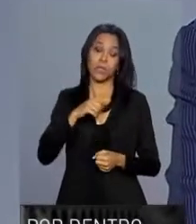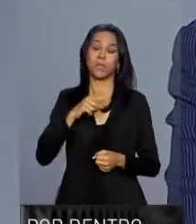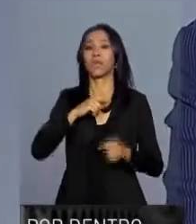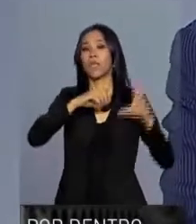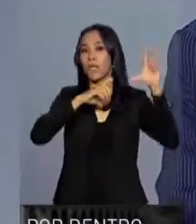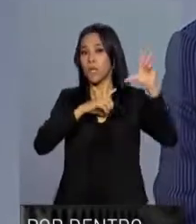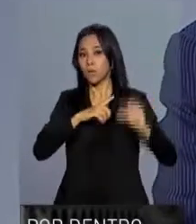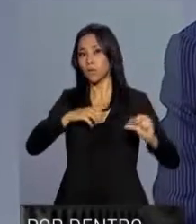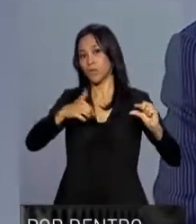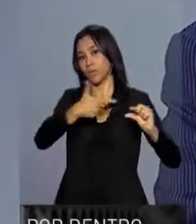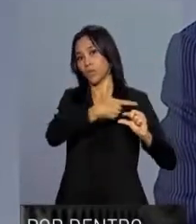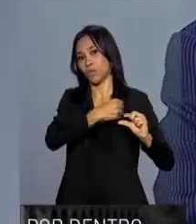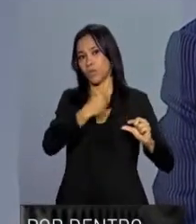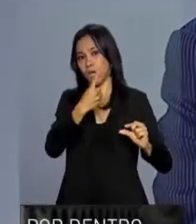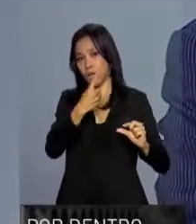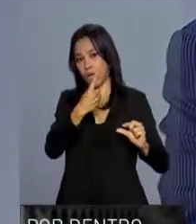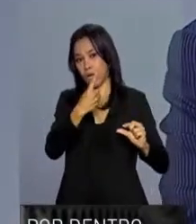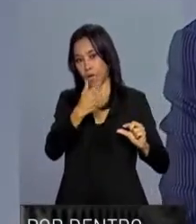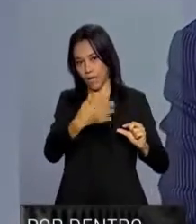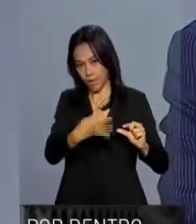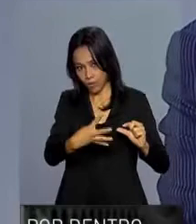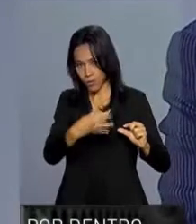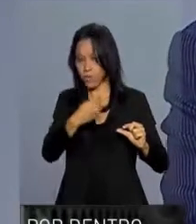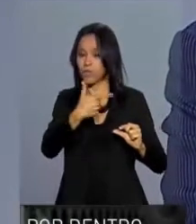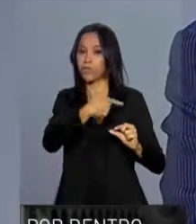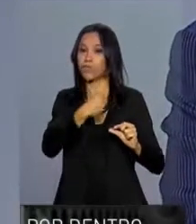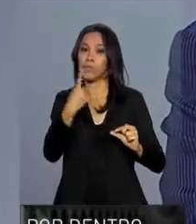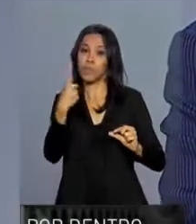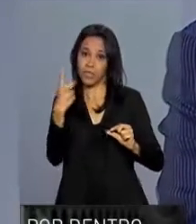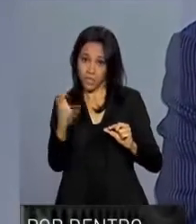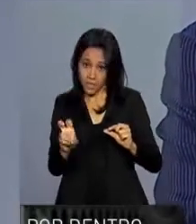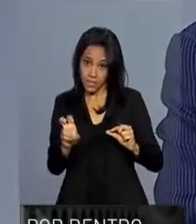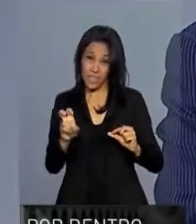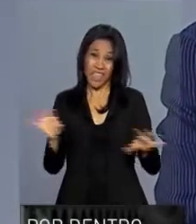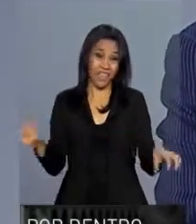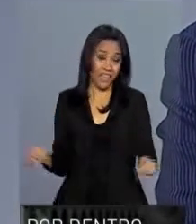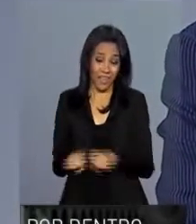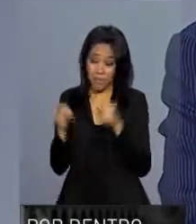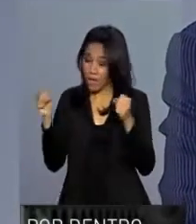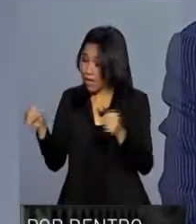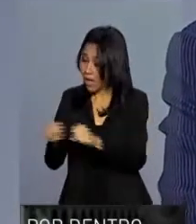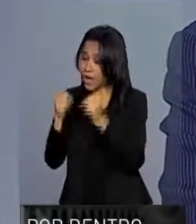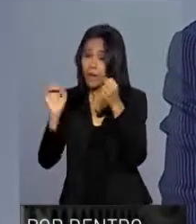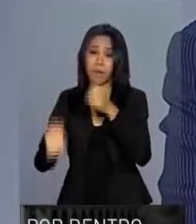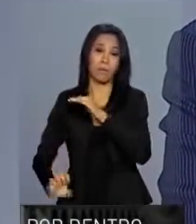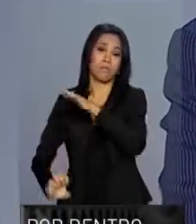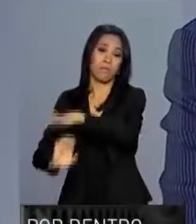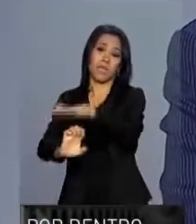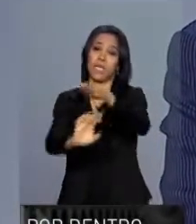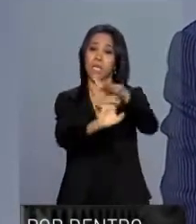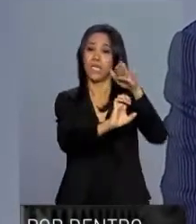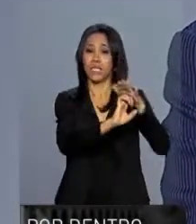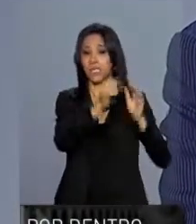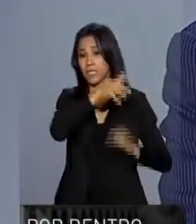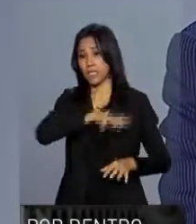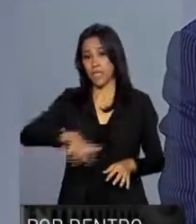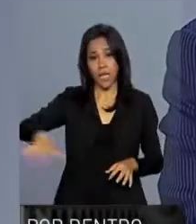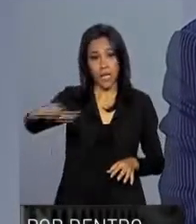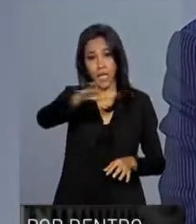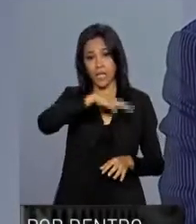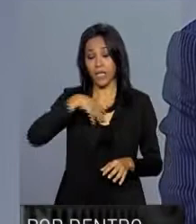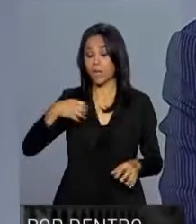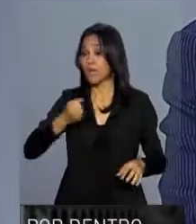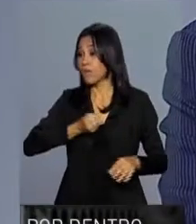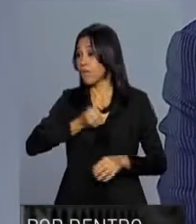2014 e o ano de 2015 quebraram centenas de empresas na área da construção civil milhares de empregos